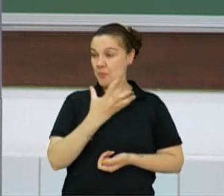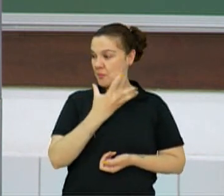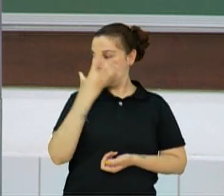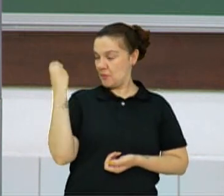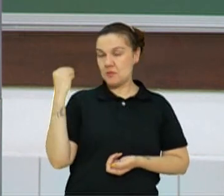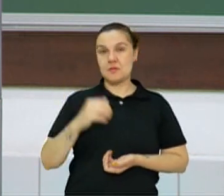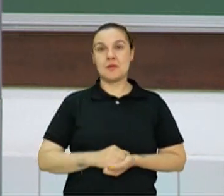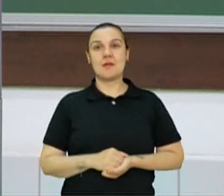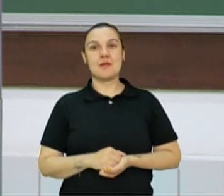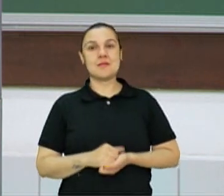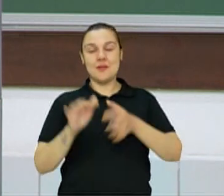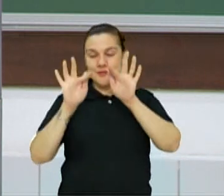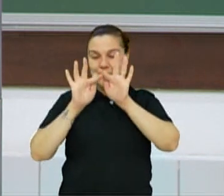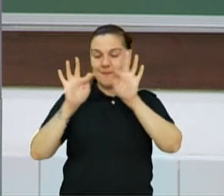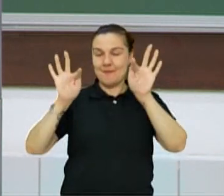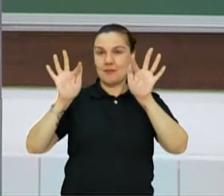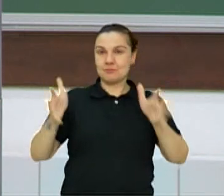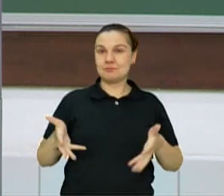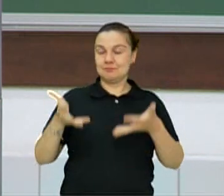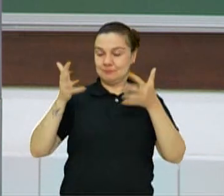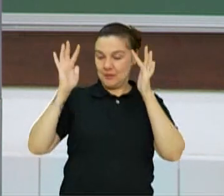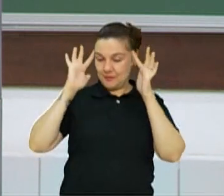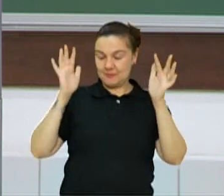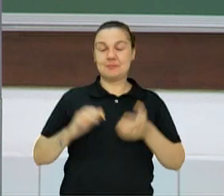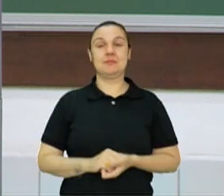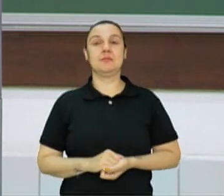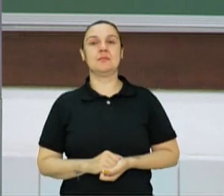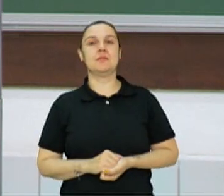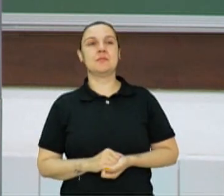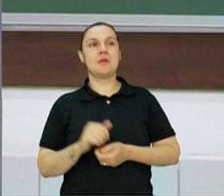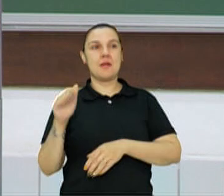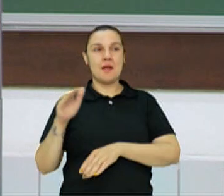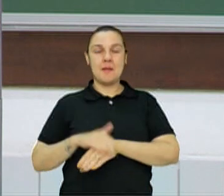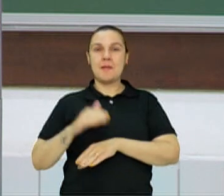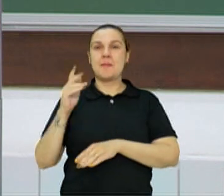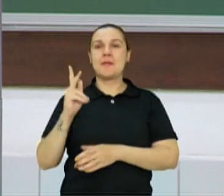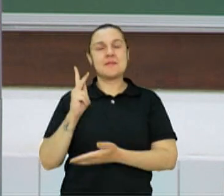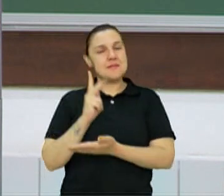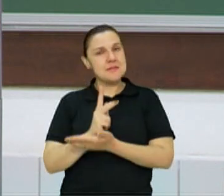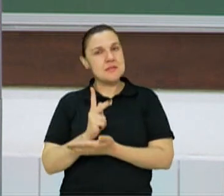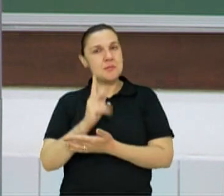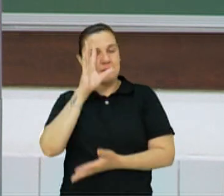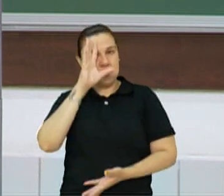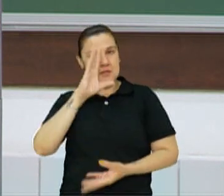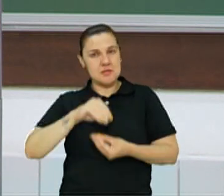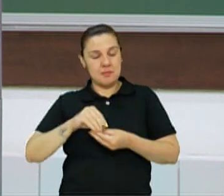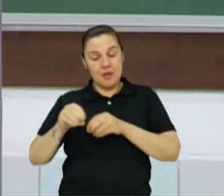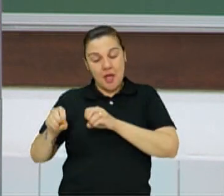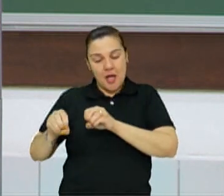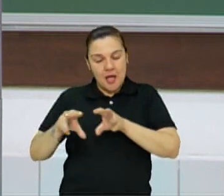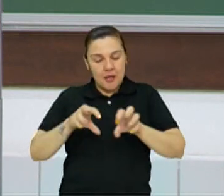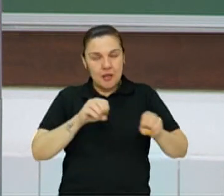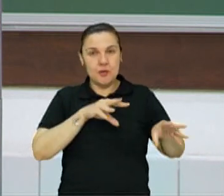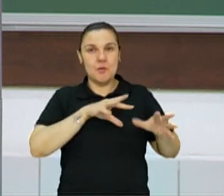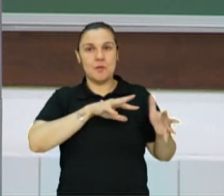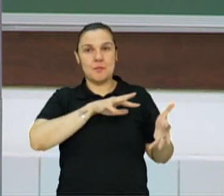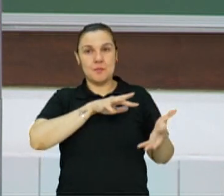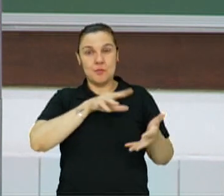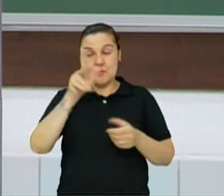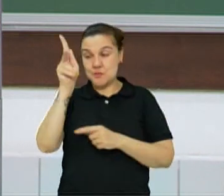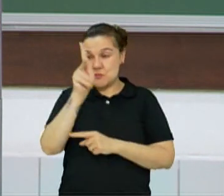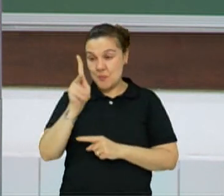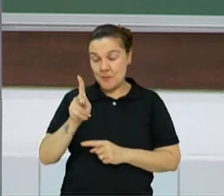falar a nossa frase para reflexão, aquela frase onde nós entendemos que a educação no nosso planeta,